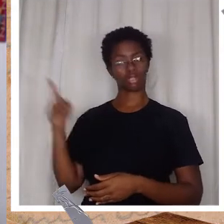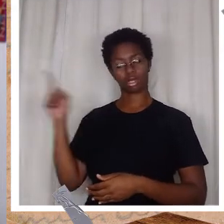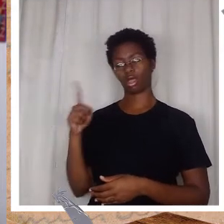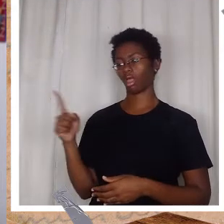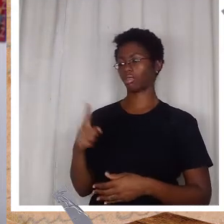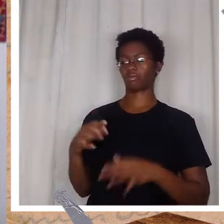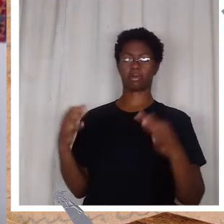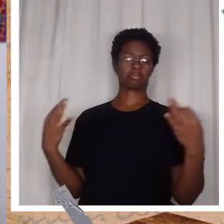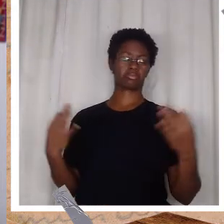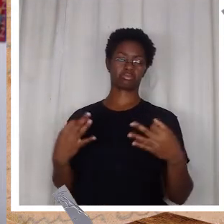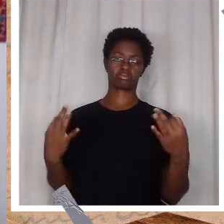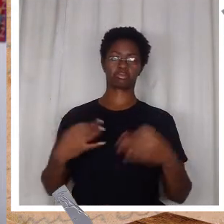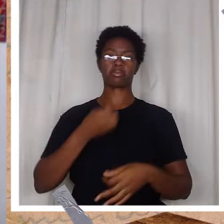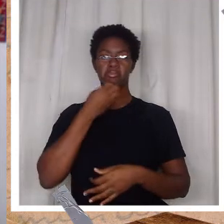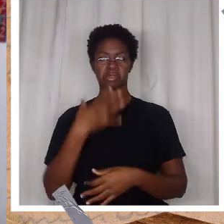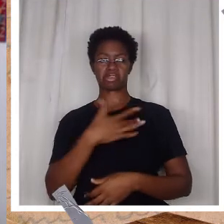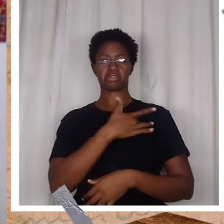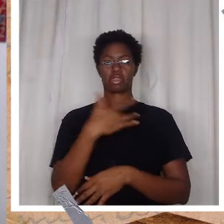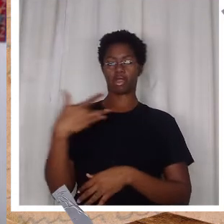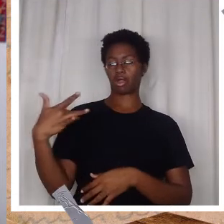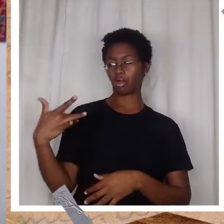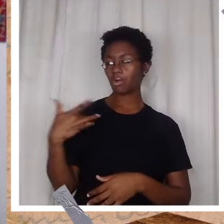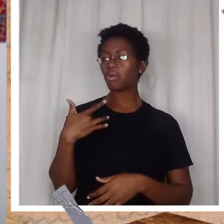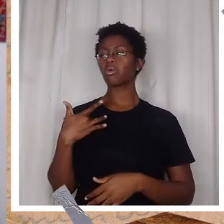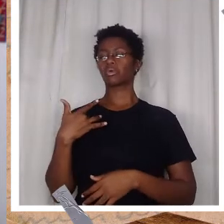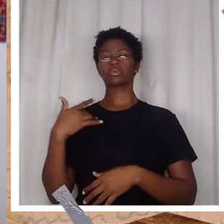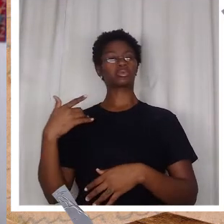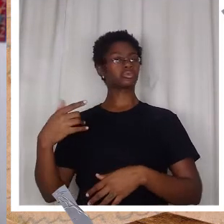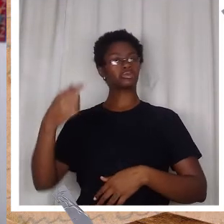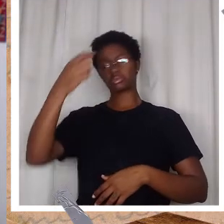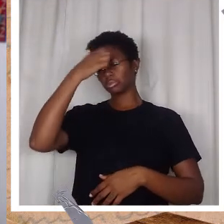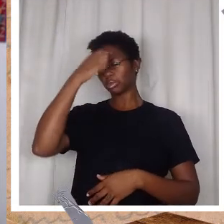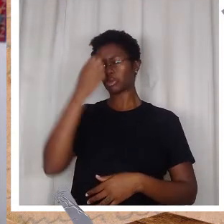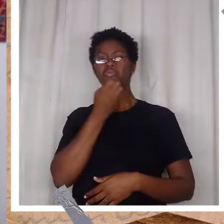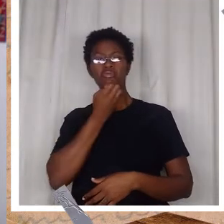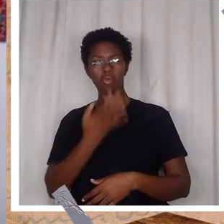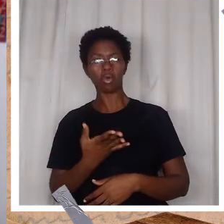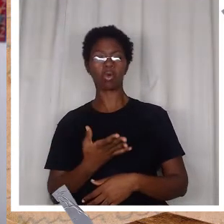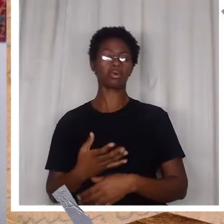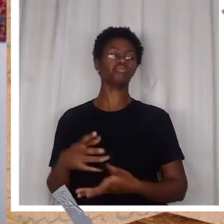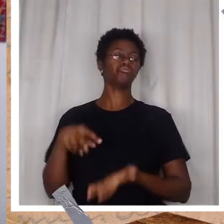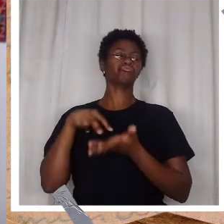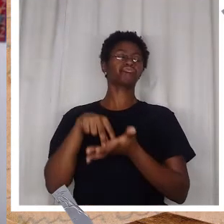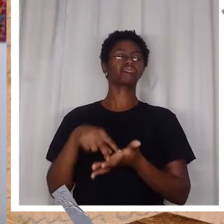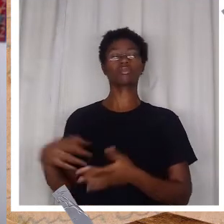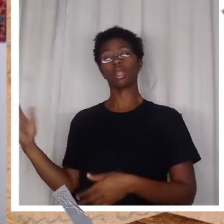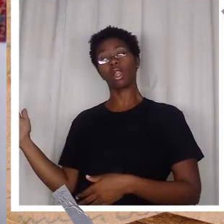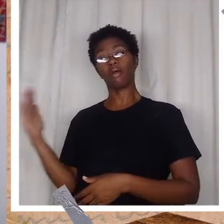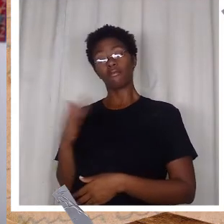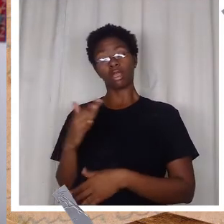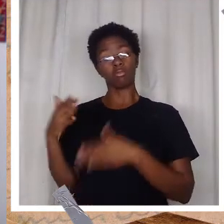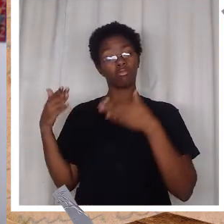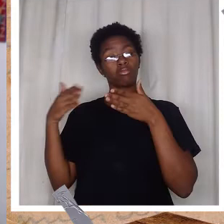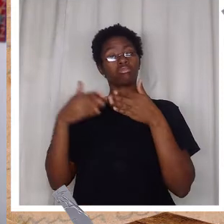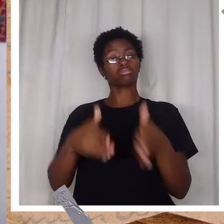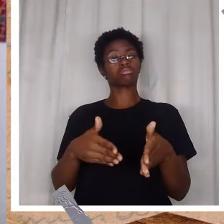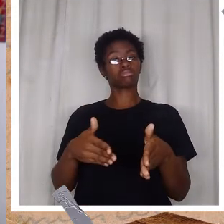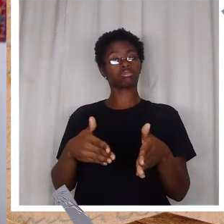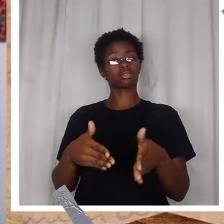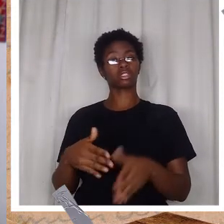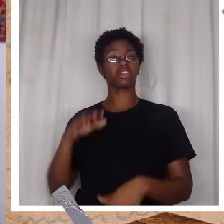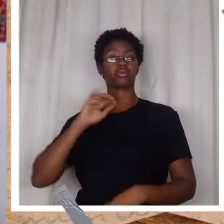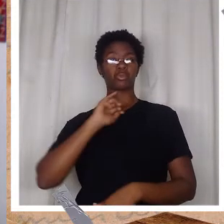plenitude, né, com muita saúde, com muita lucidez na época, e ela veio trazendo todas